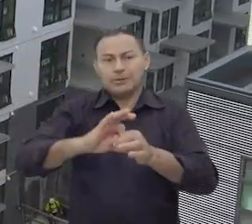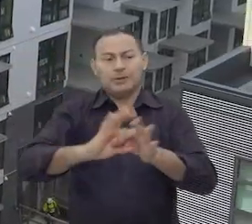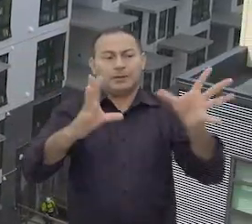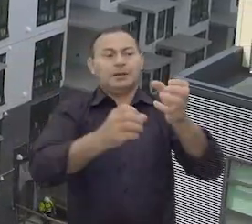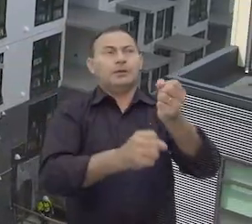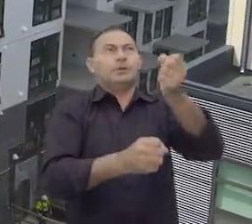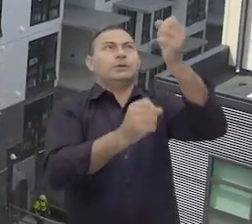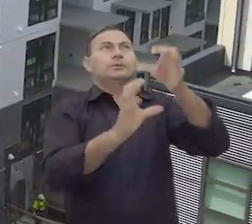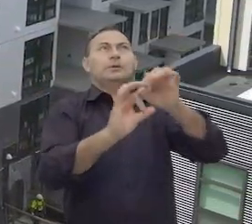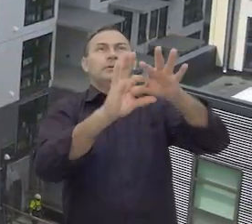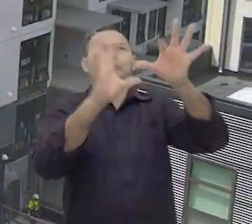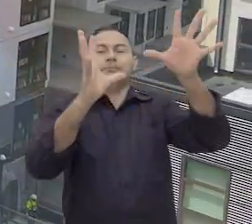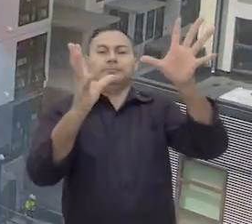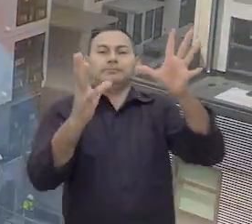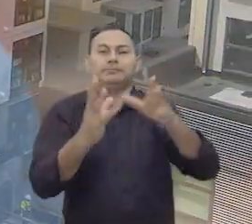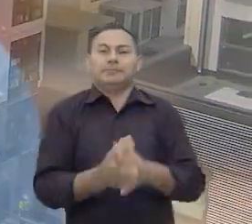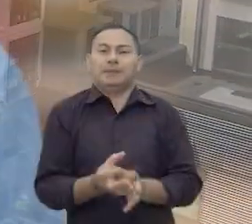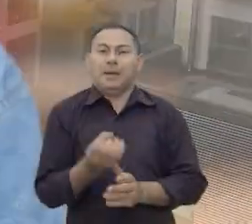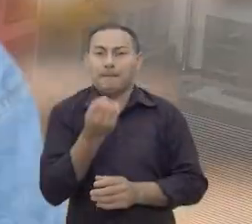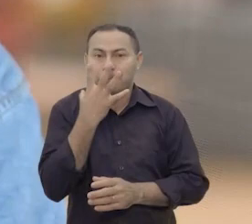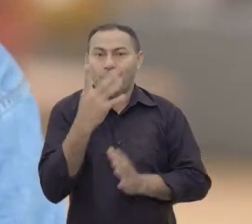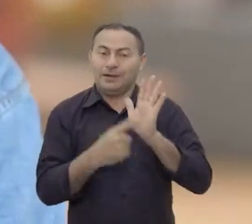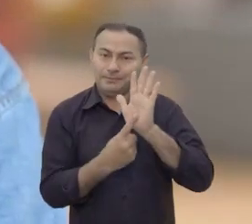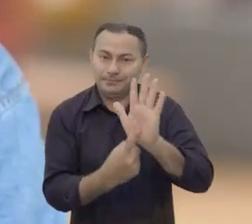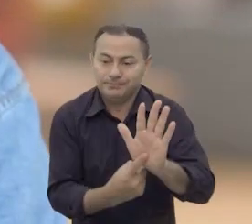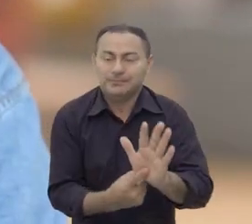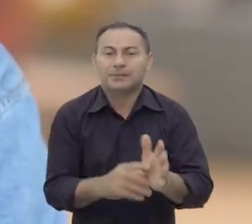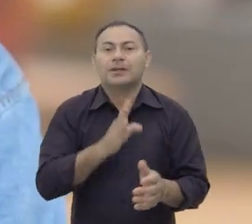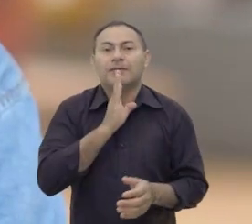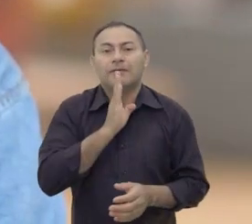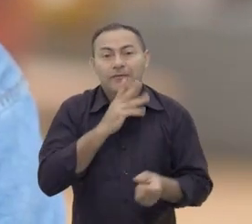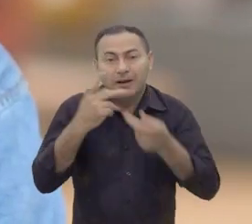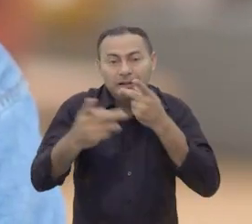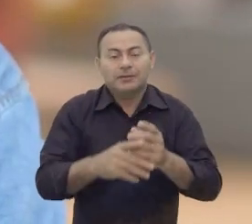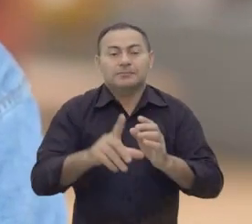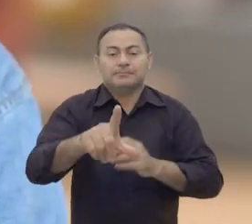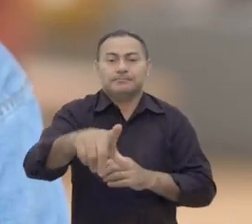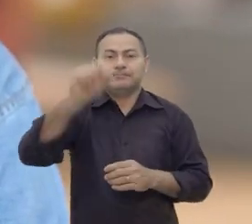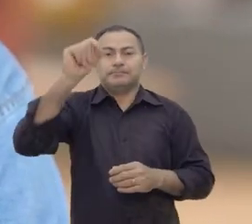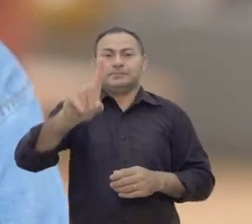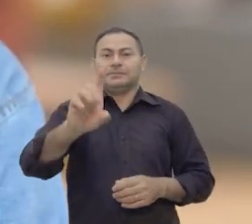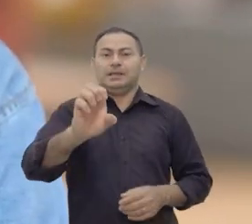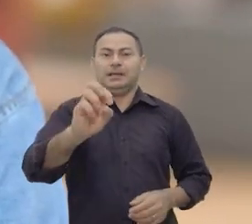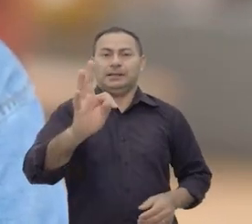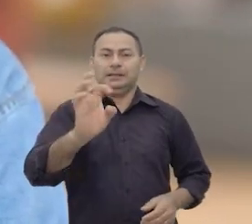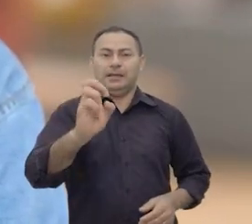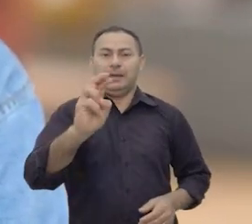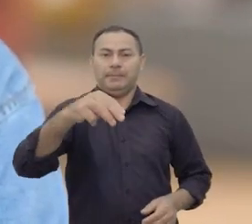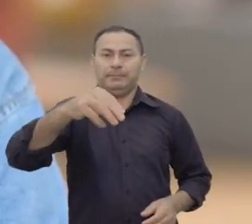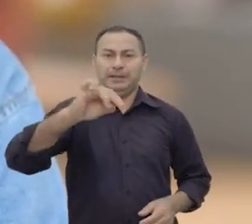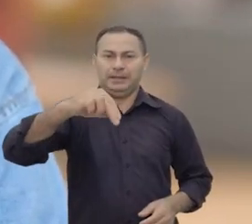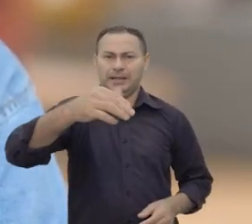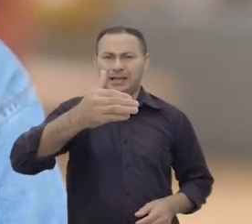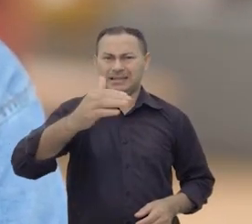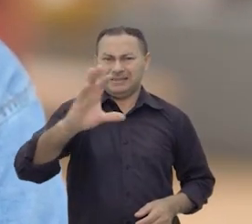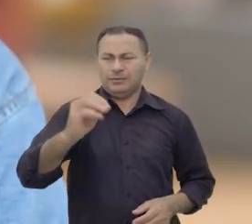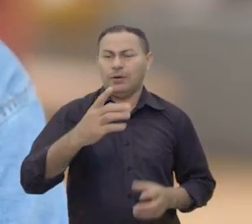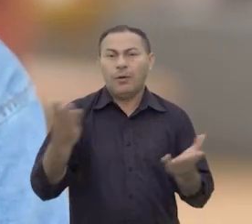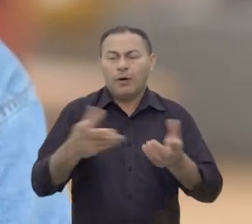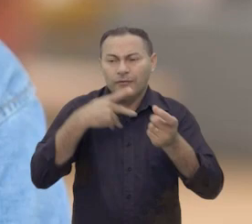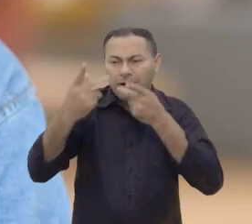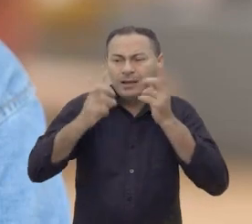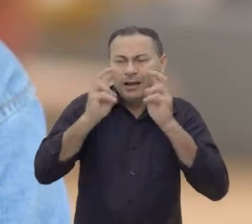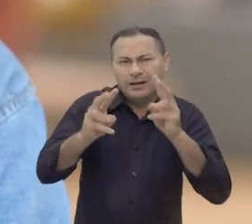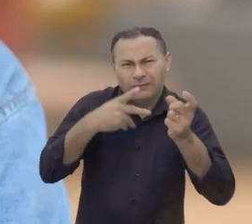consciência e soltei a corda. Essa é uma boa ilustração do que chamamos de determinação. Hoje ouvimos